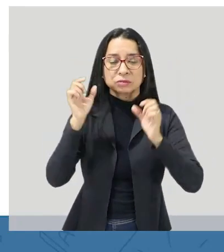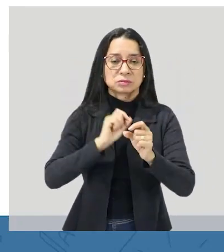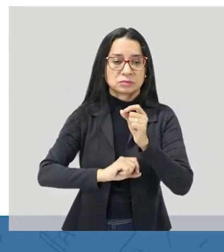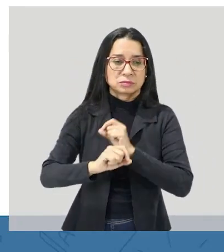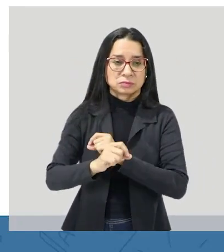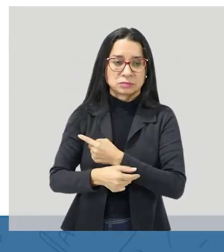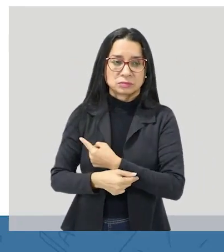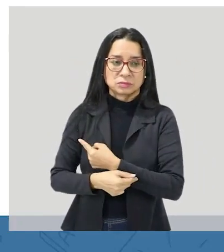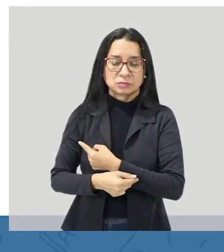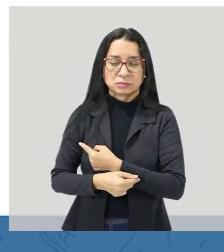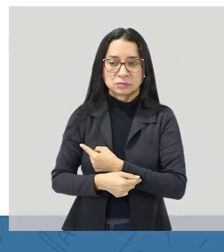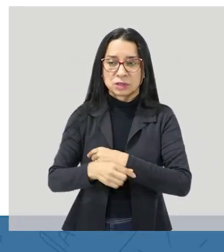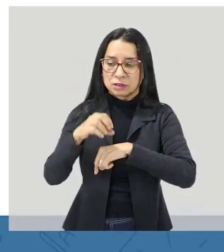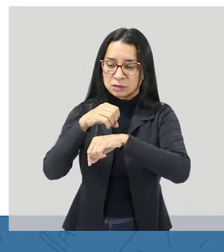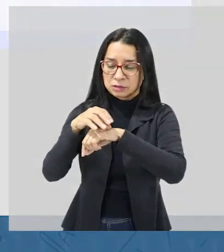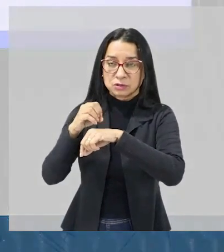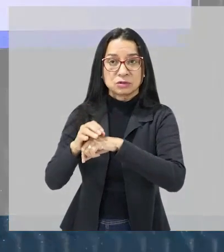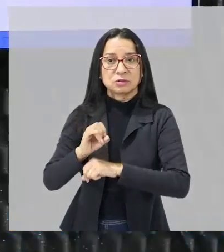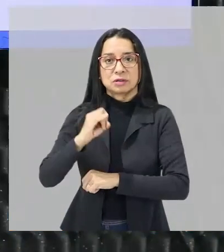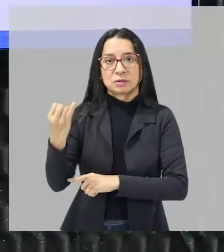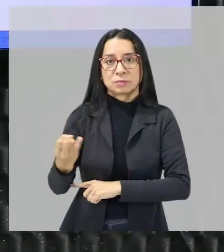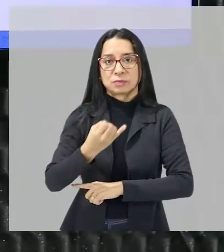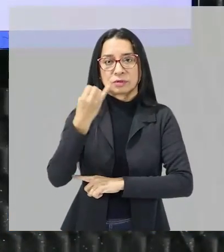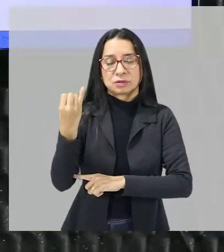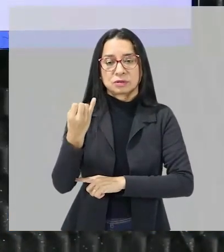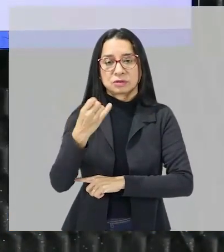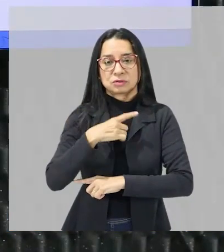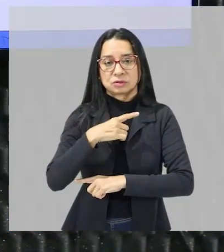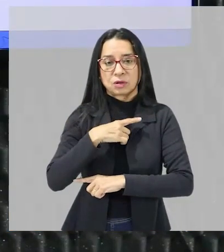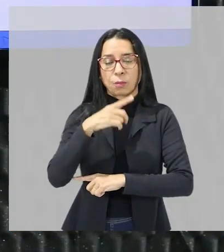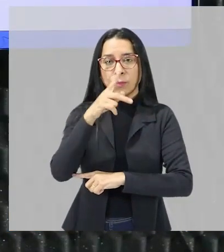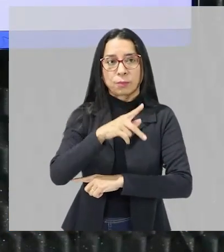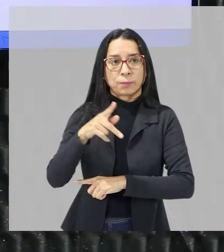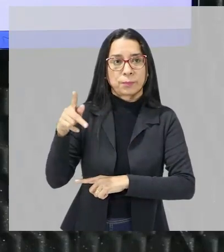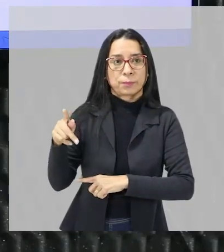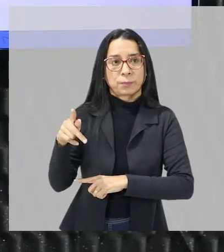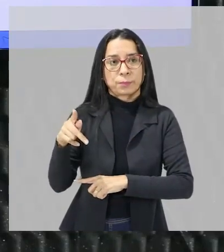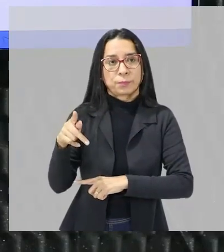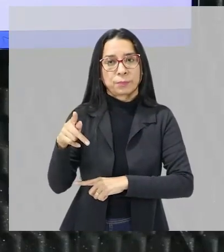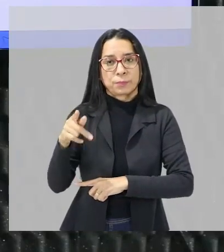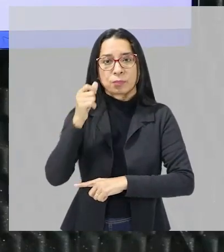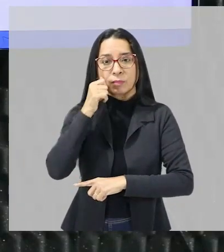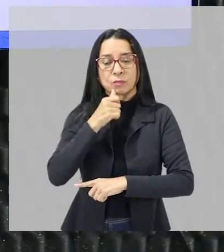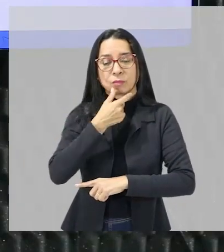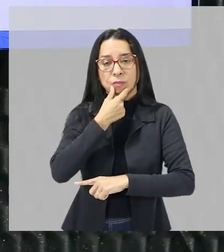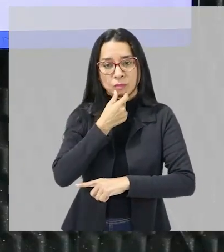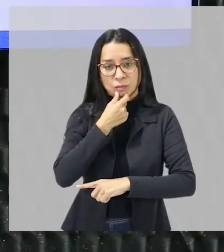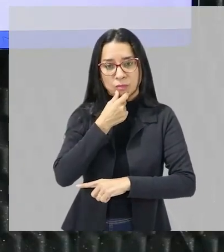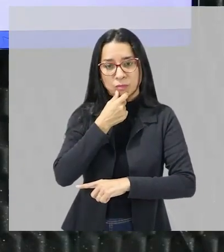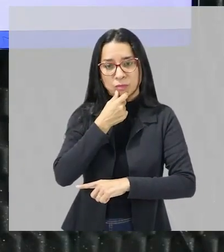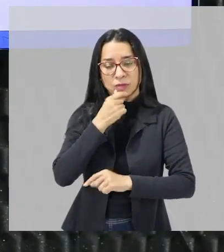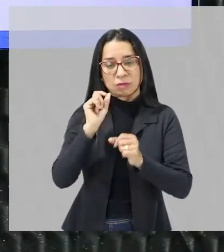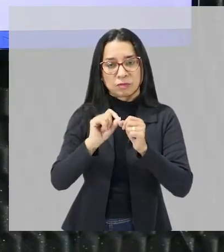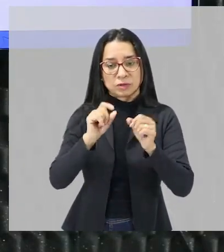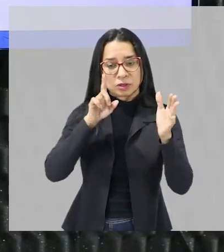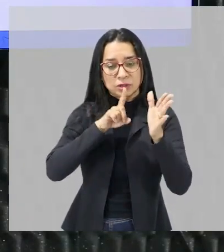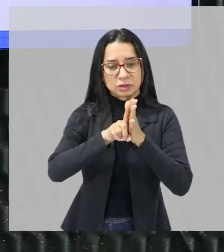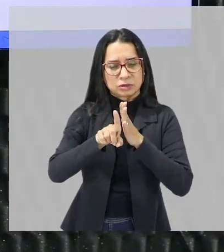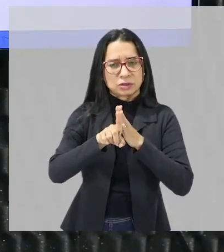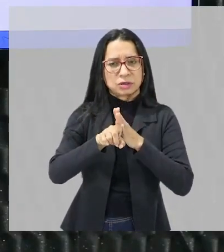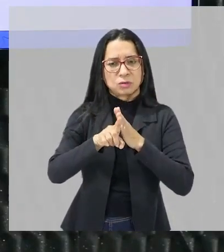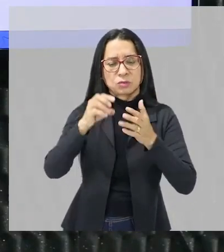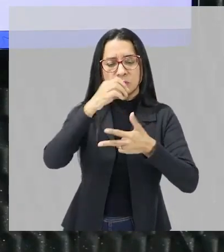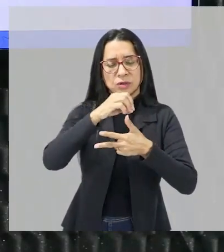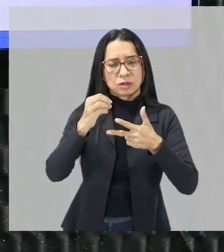Opa, dica importante. Toda vez que o professor ou a professora que elaborou a questão do Enem, da UEMA, de qualquer